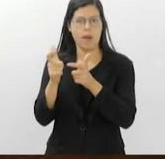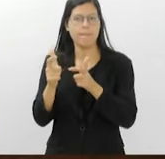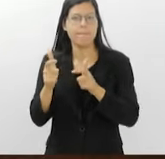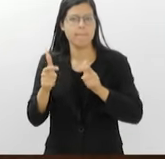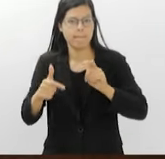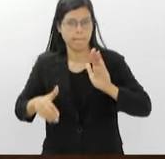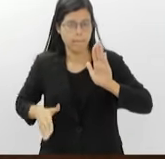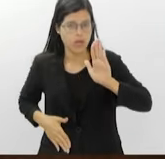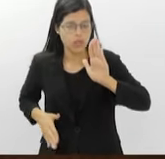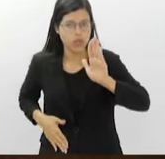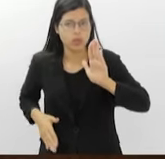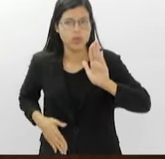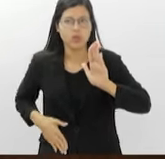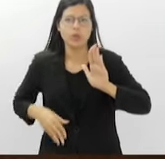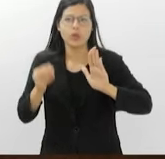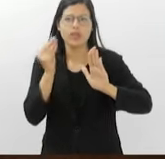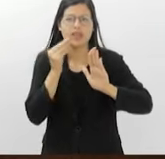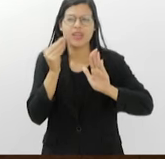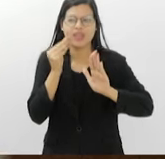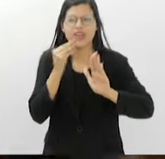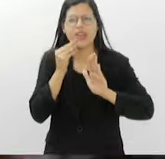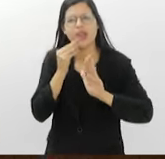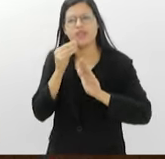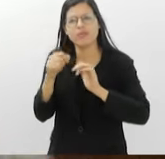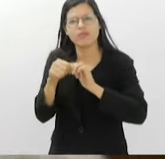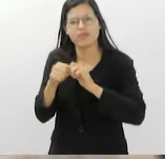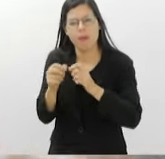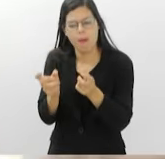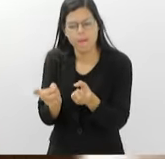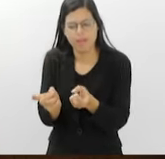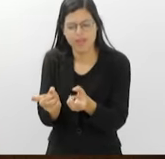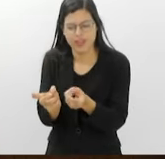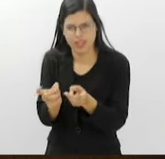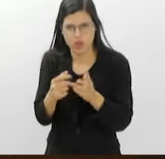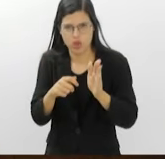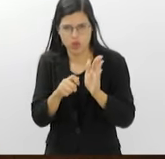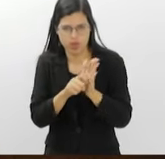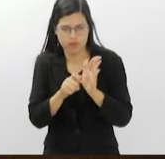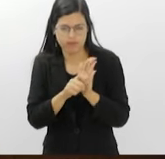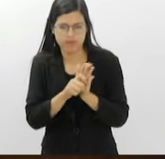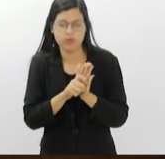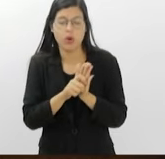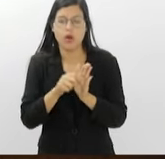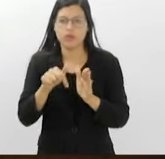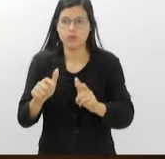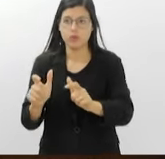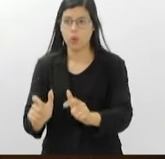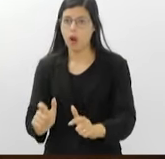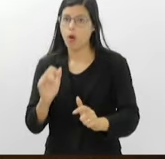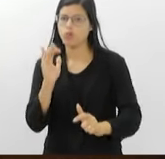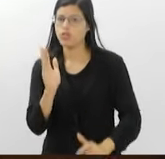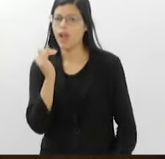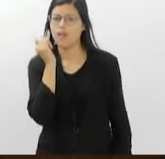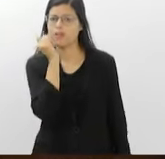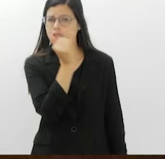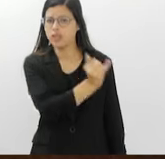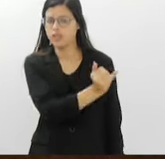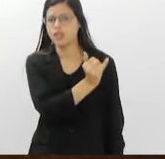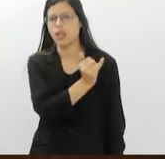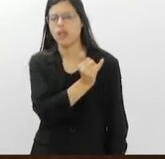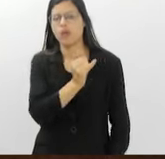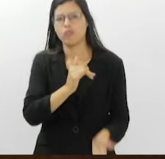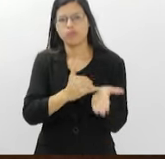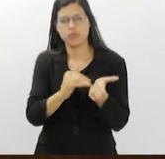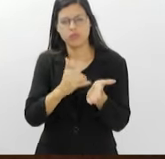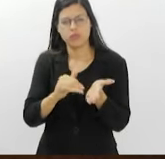tentam instalar uma boca de fumo no mesmo local. Eu já comuniquei esse fato ao secretário de Segurança, Coronel